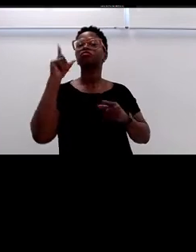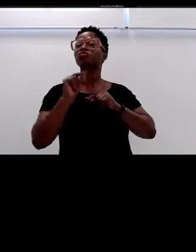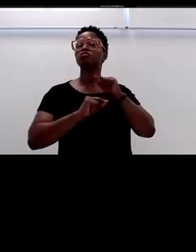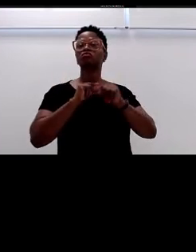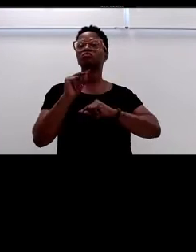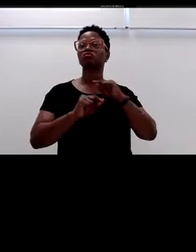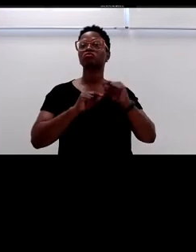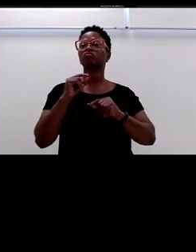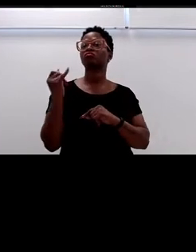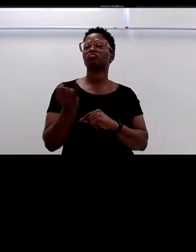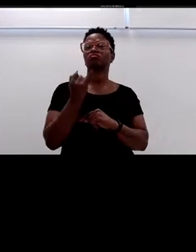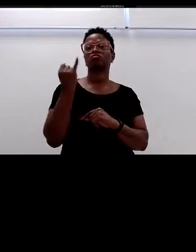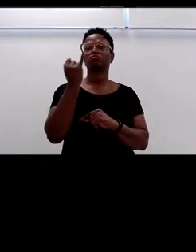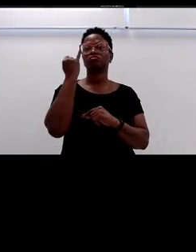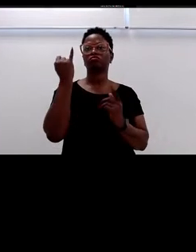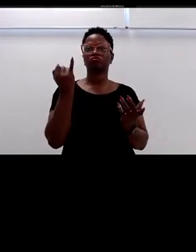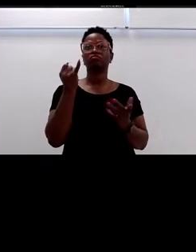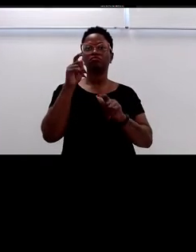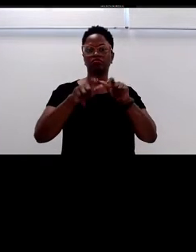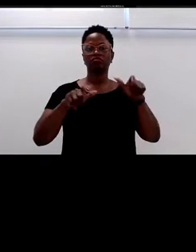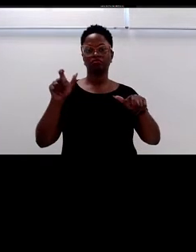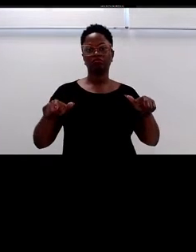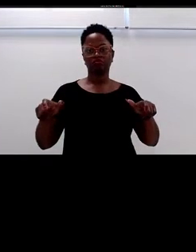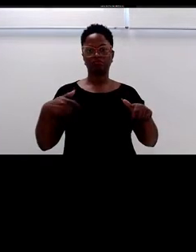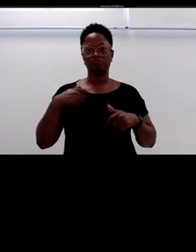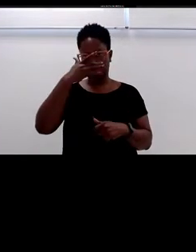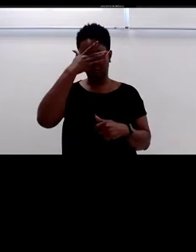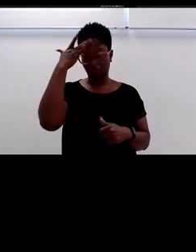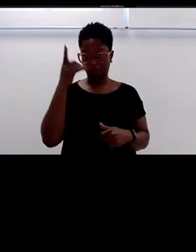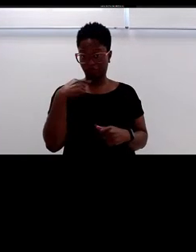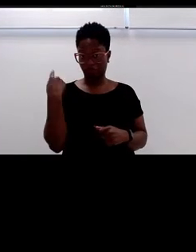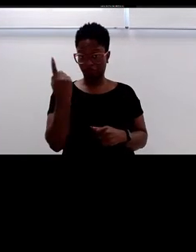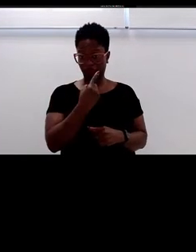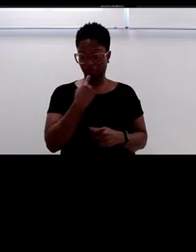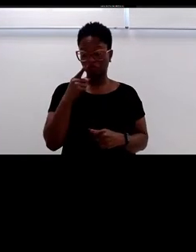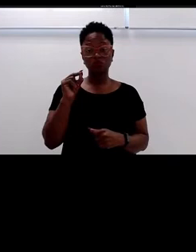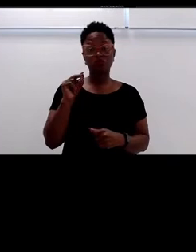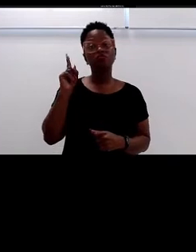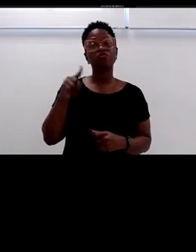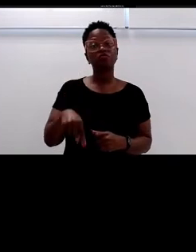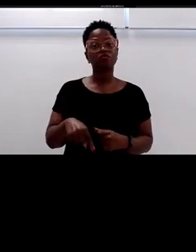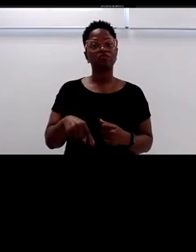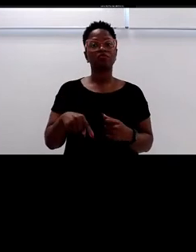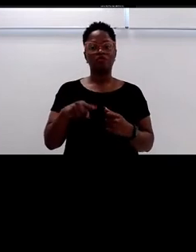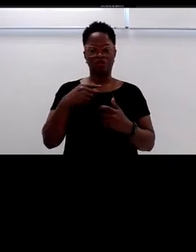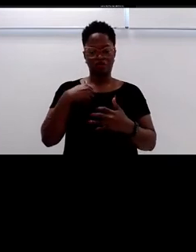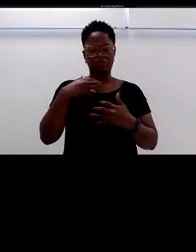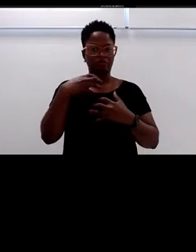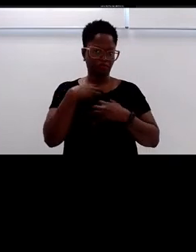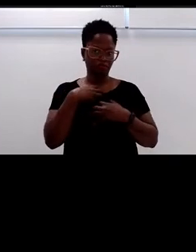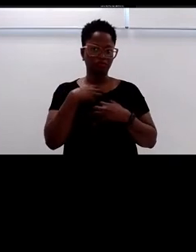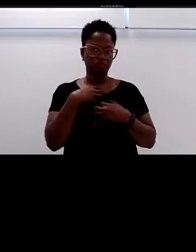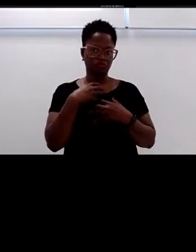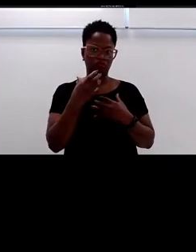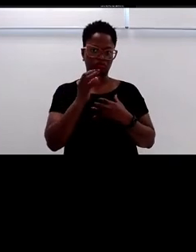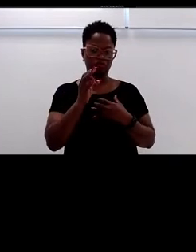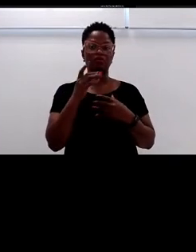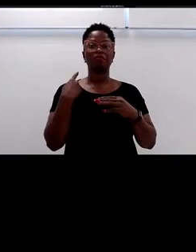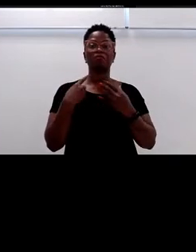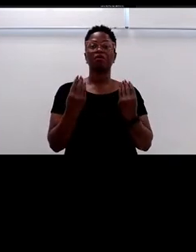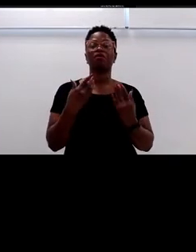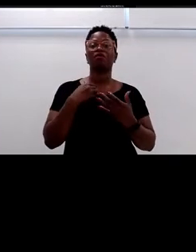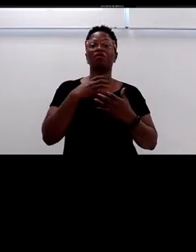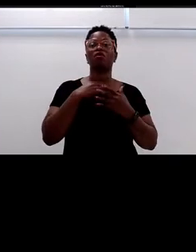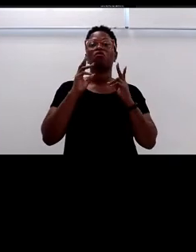vital para as pessoas, né? Para a gente, né? O que dá sentido, sabe? E o que dá sentido